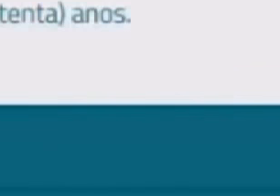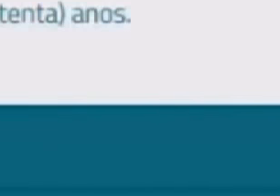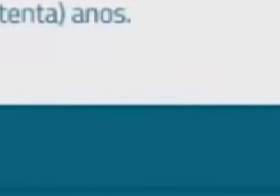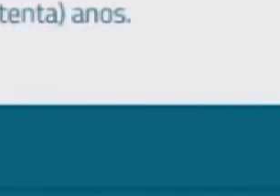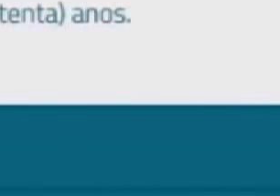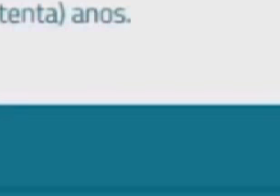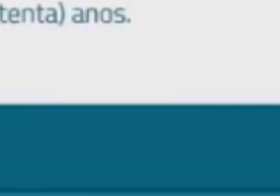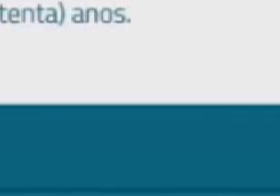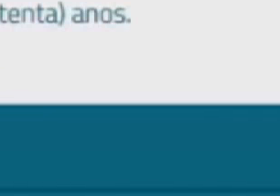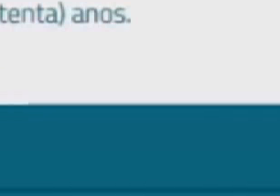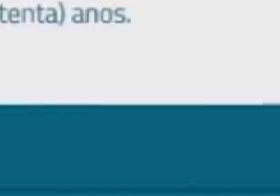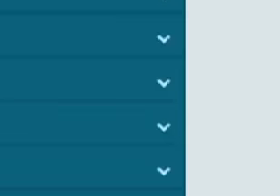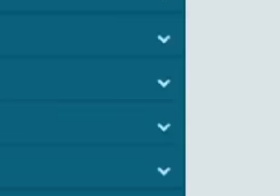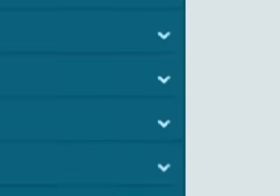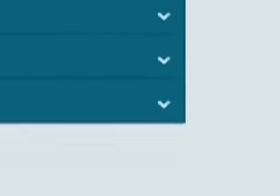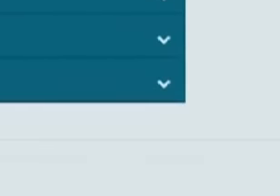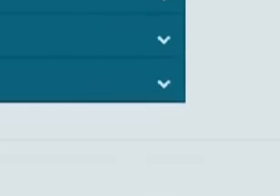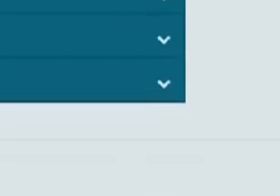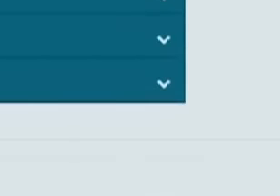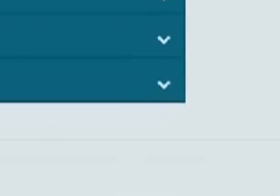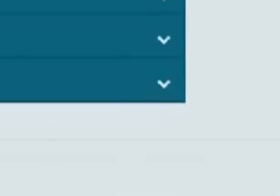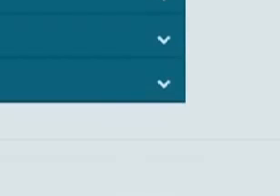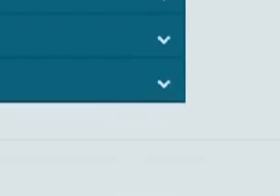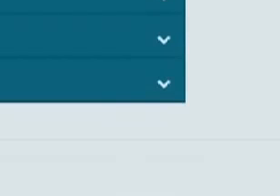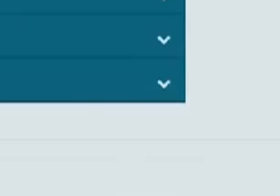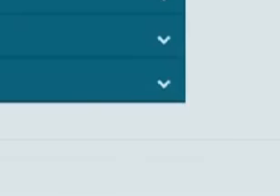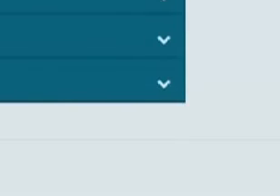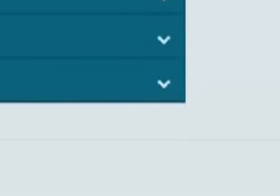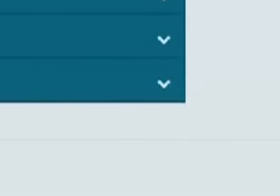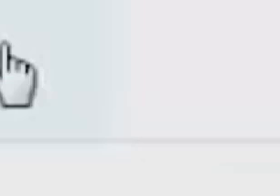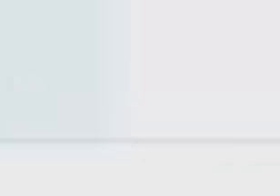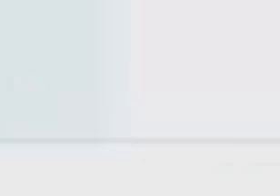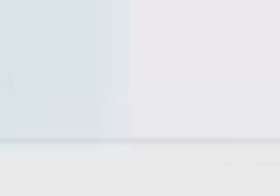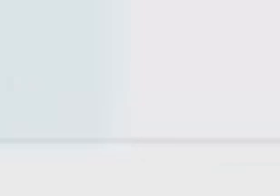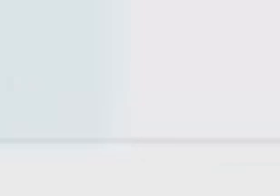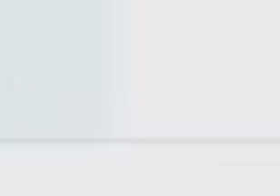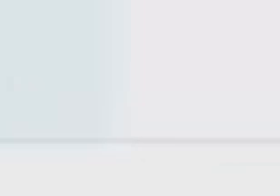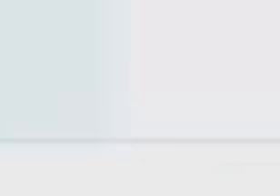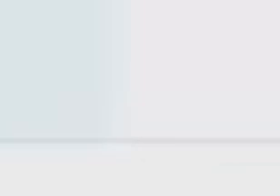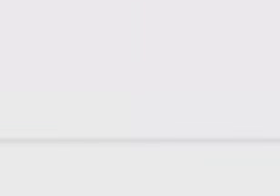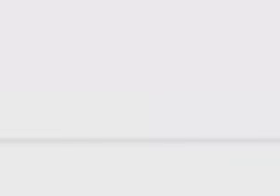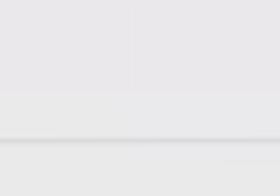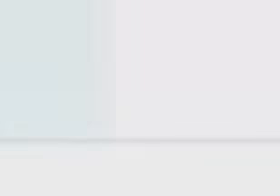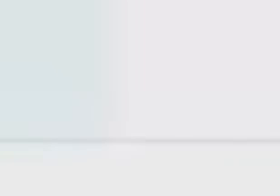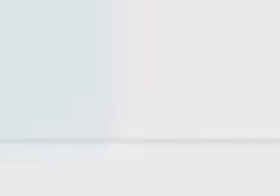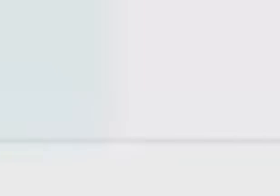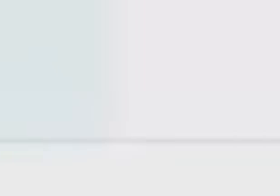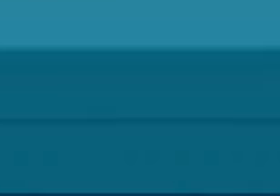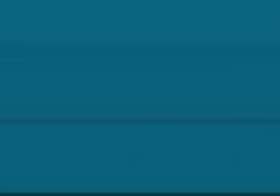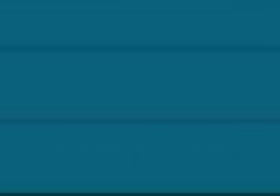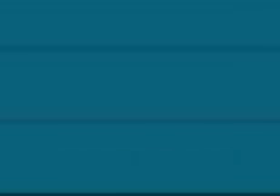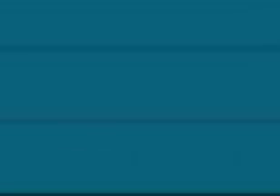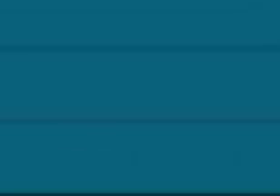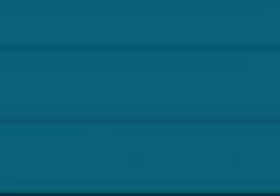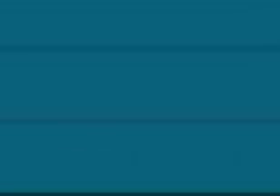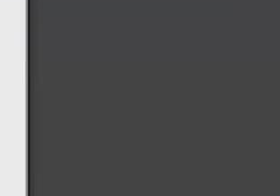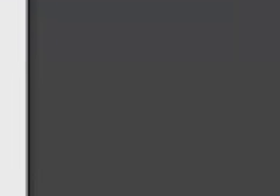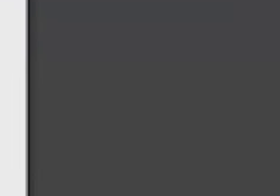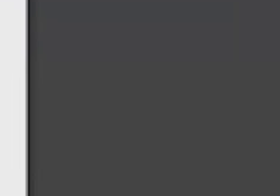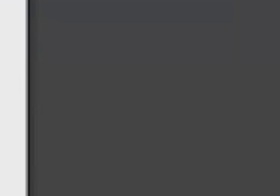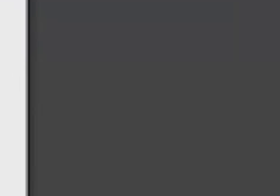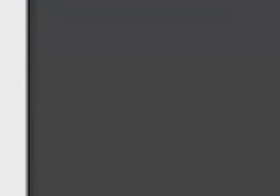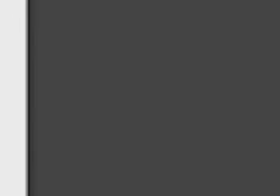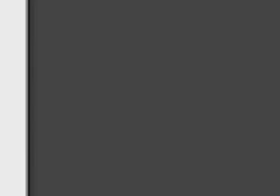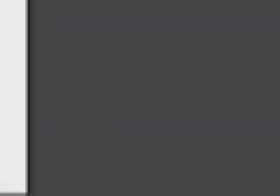listada abaixo. Todos os documentos relacionados às eleições estão listados no site. Você pode